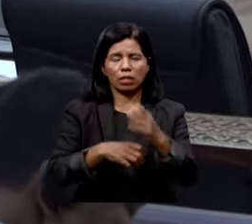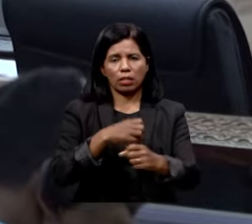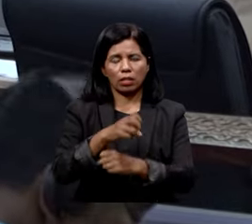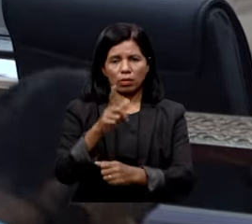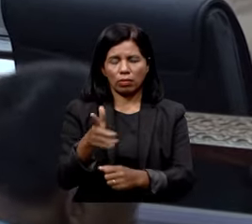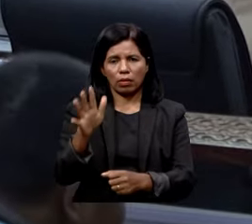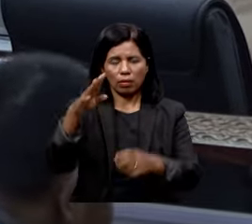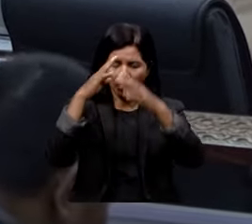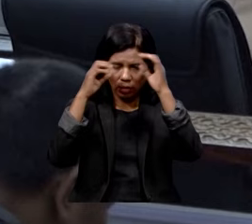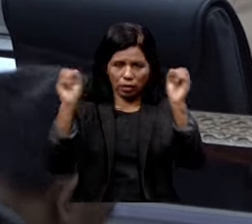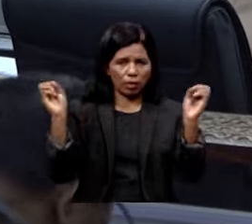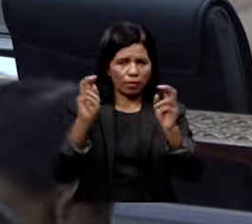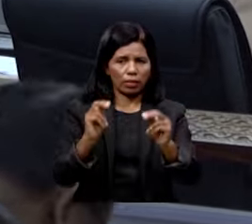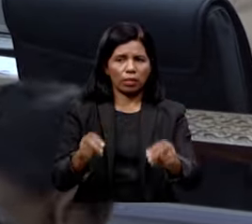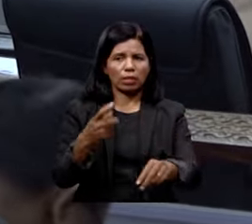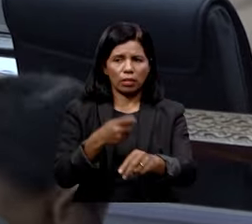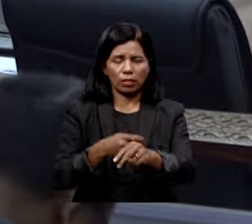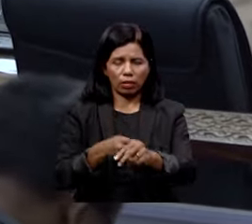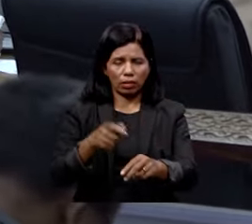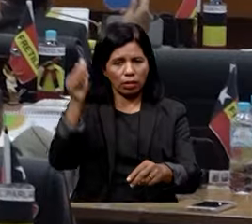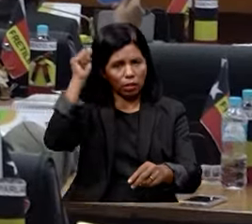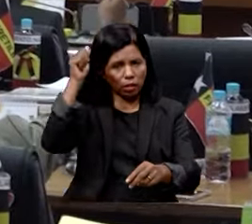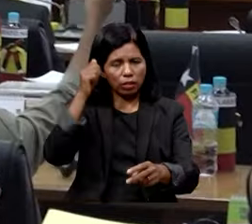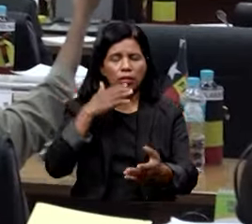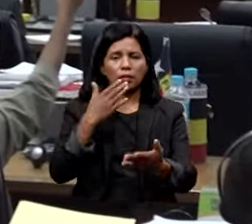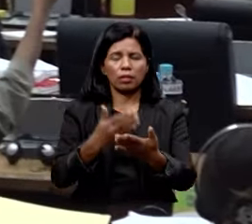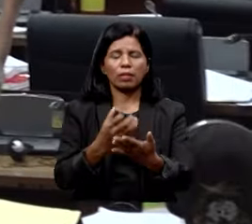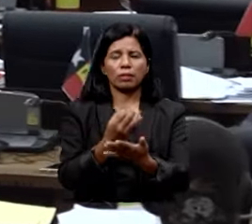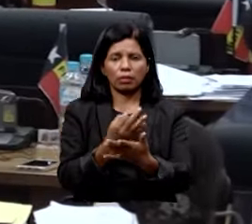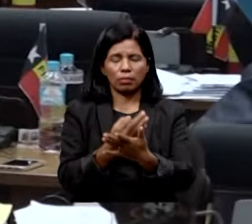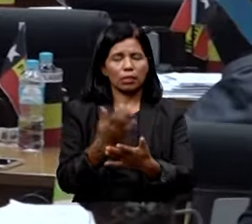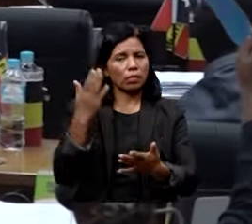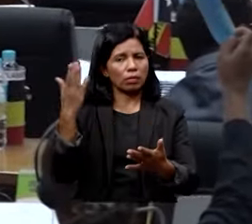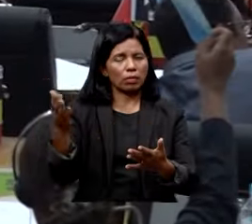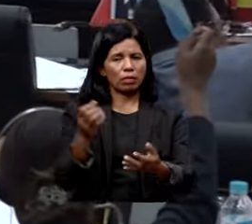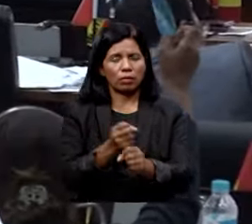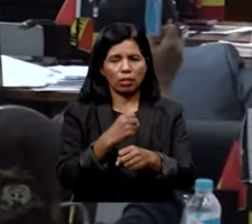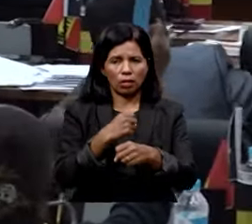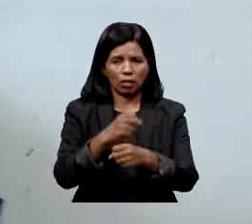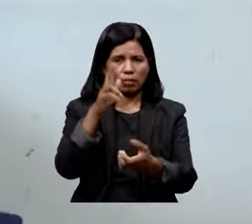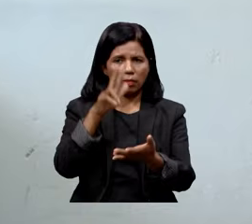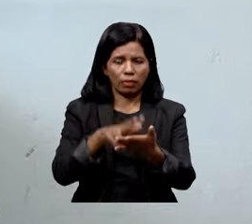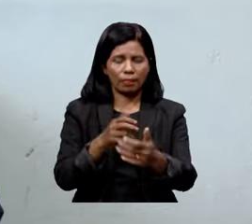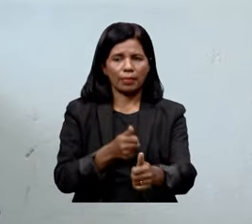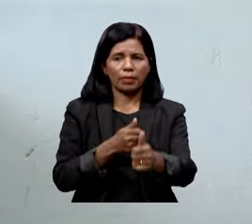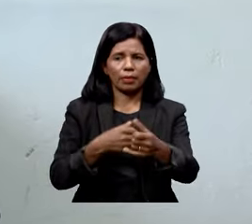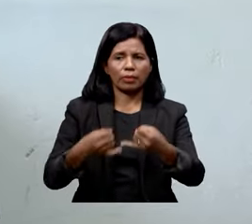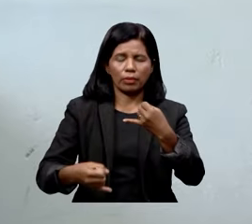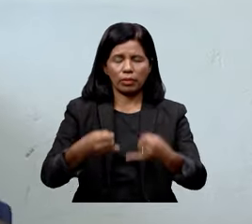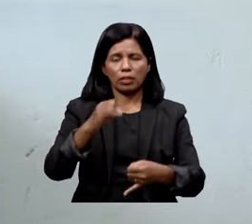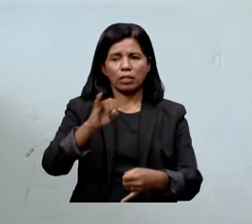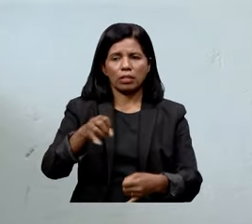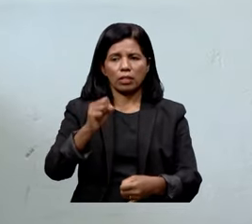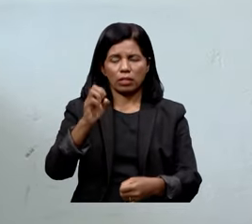Presidente da República, ela precisa tempo onde analisa de dia que o orçamento refere no local promulgação. Tuirzorista Timoruan Sérgio